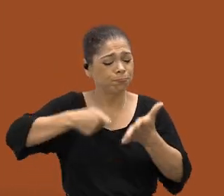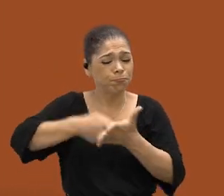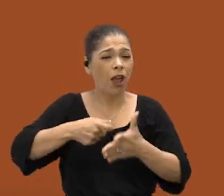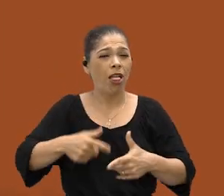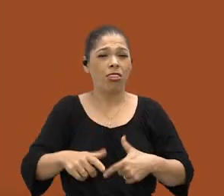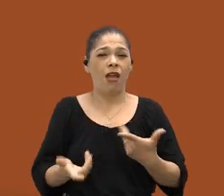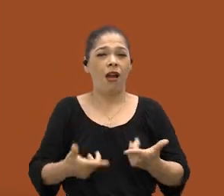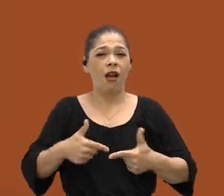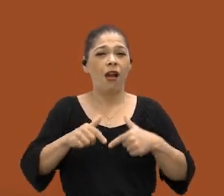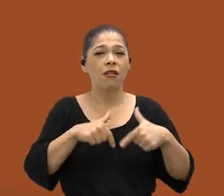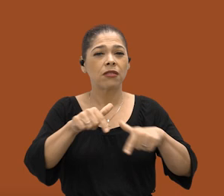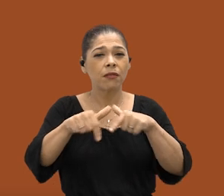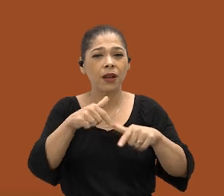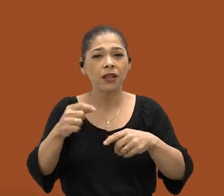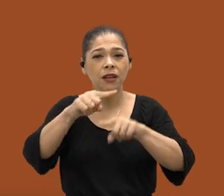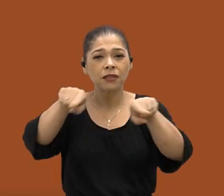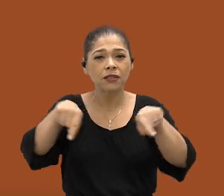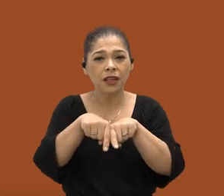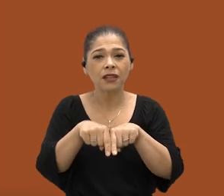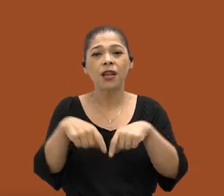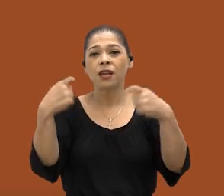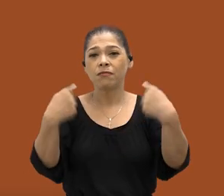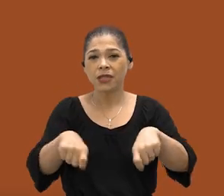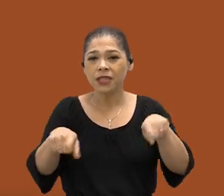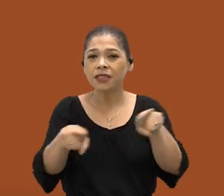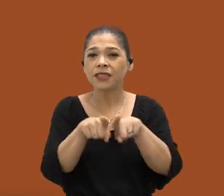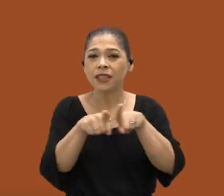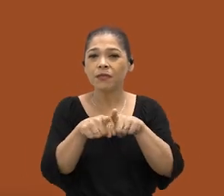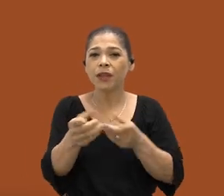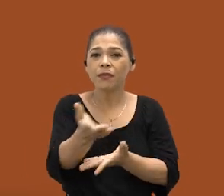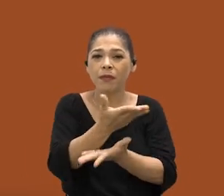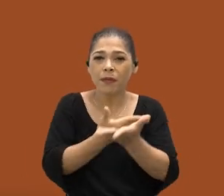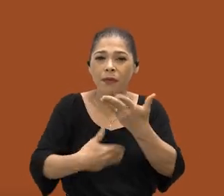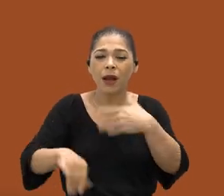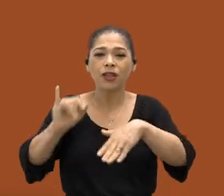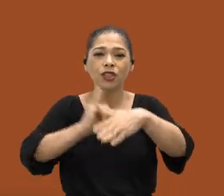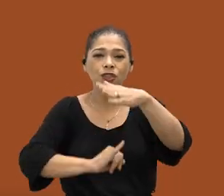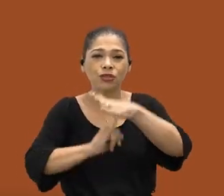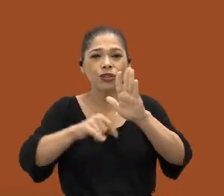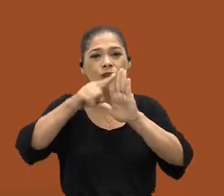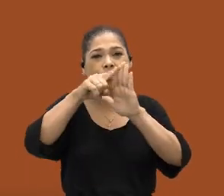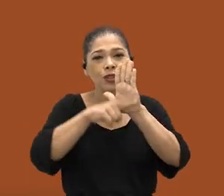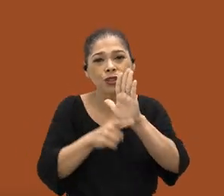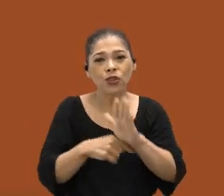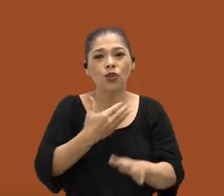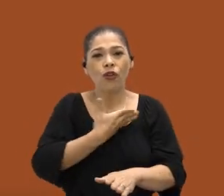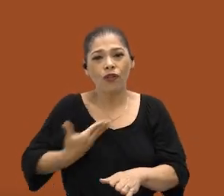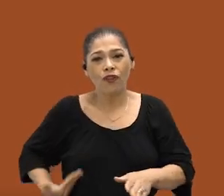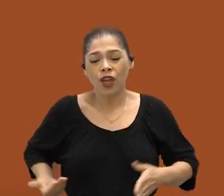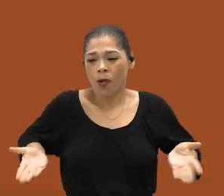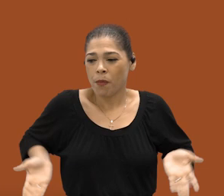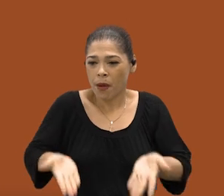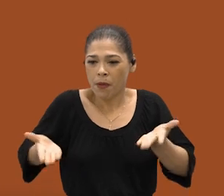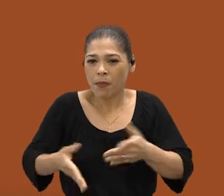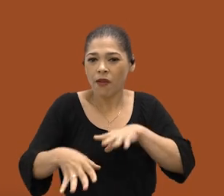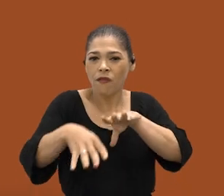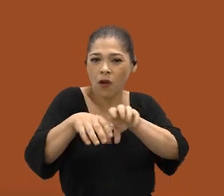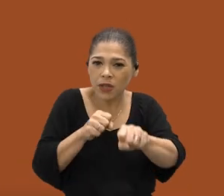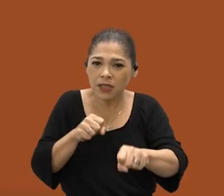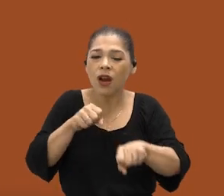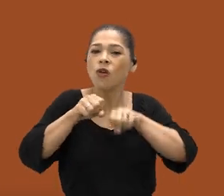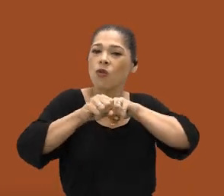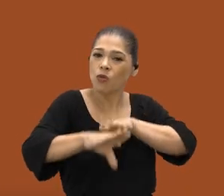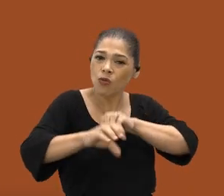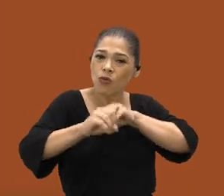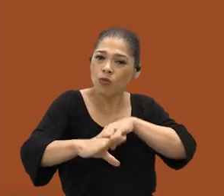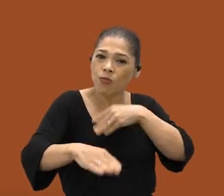obstinadamente trabalha em sala de aula é necessário que isso seja fruto de programas institucionais estatais Ou seja a formação continuada